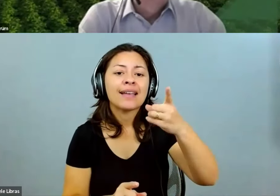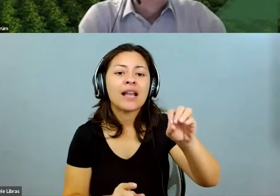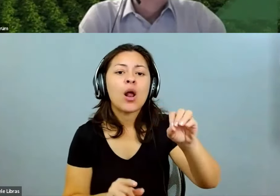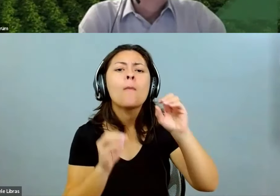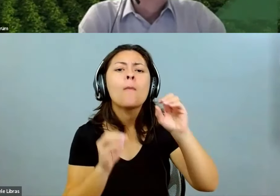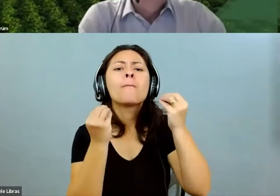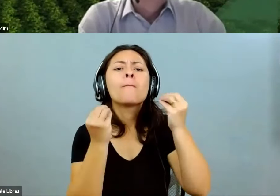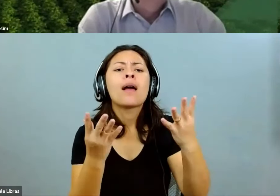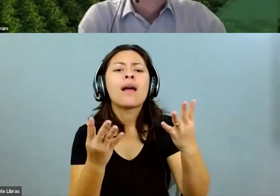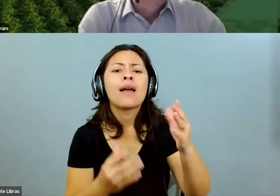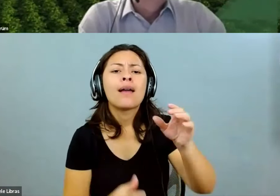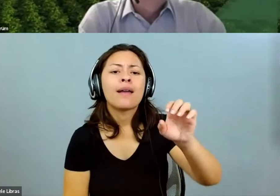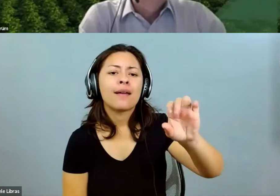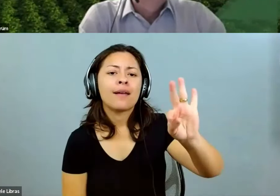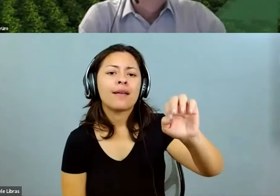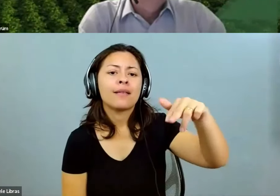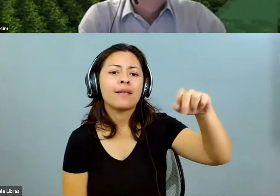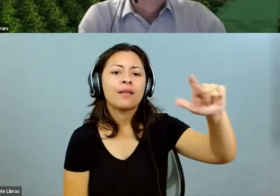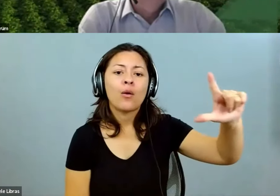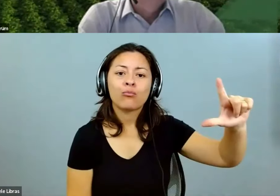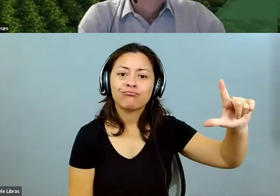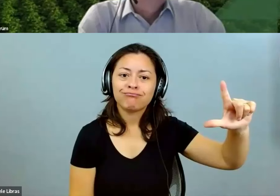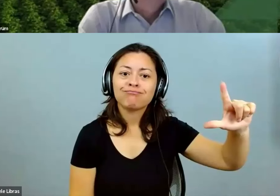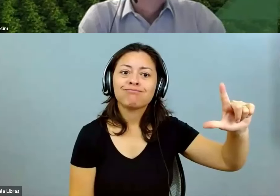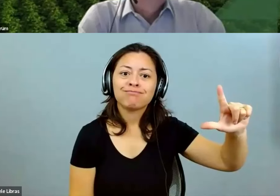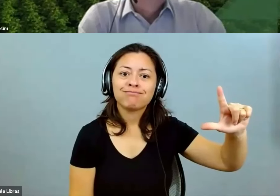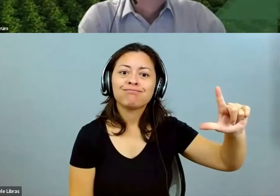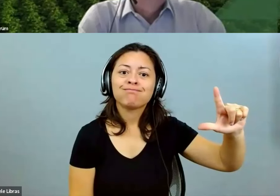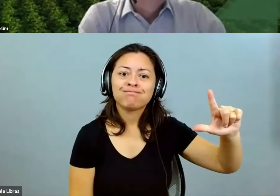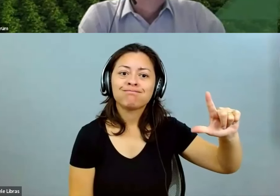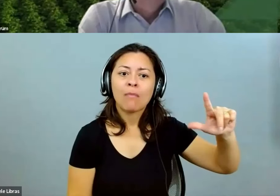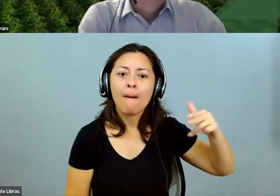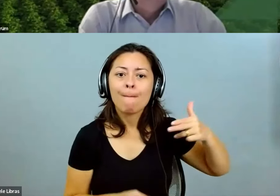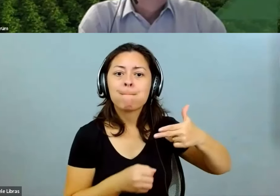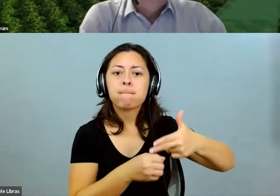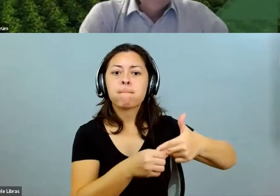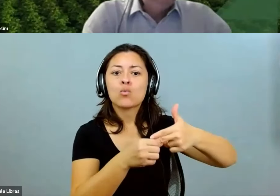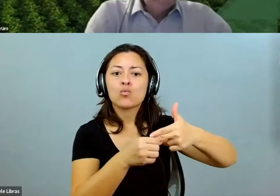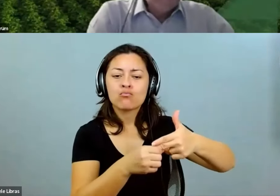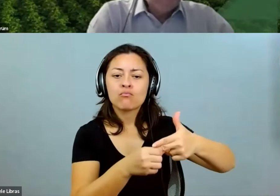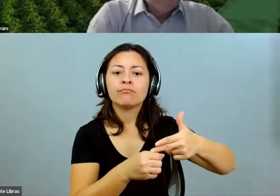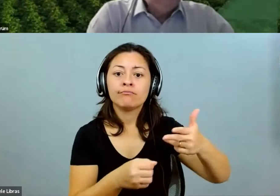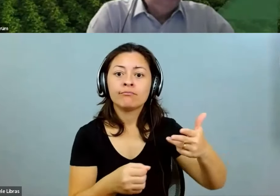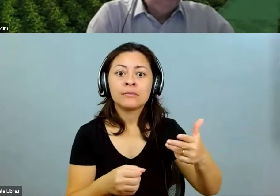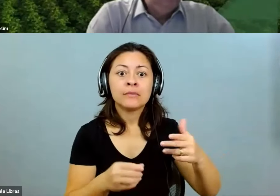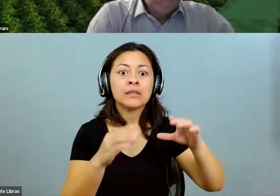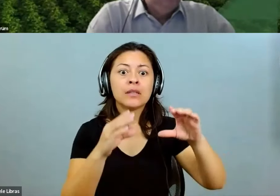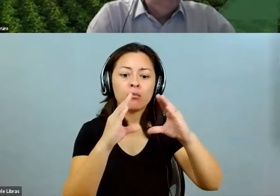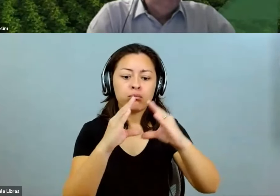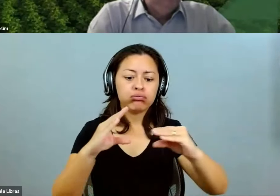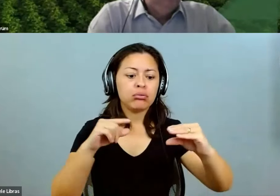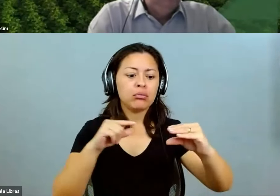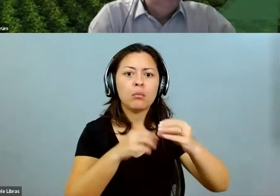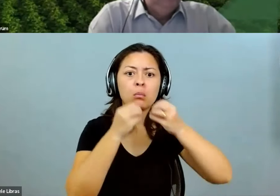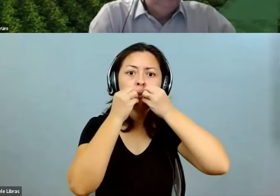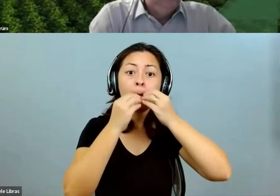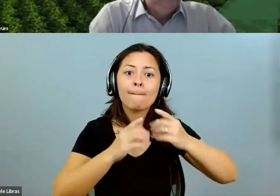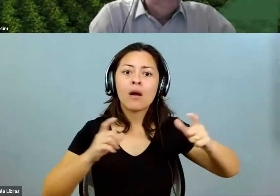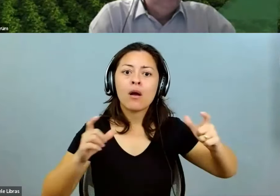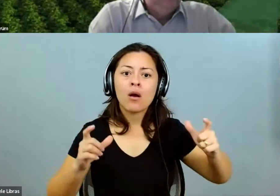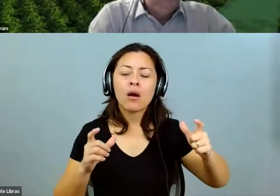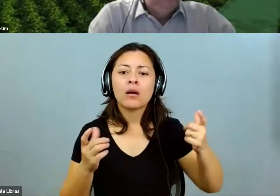grão com grãos de milho está gerando uma liquidez doméstica também muito maior né ah o crescimento das